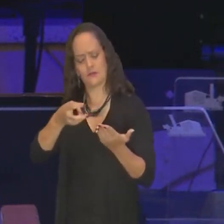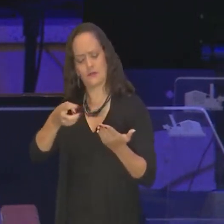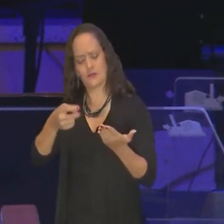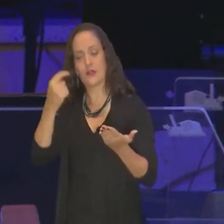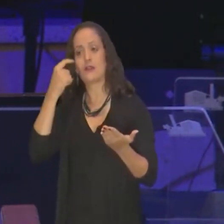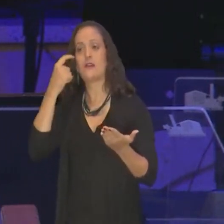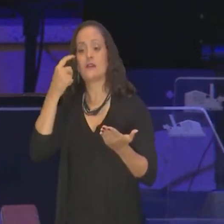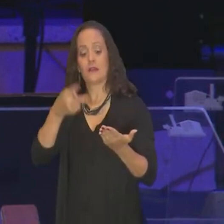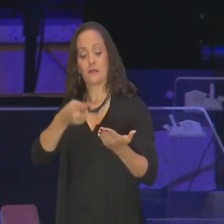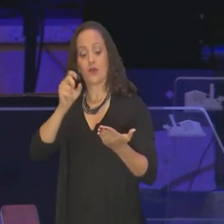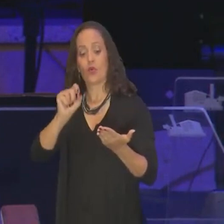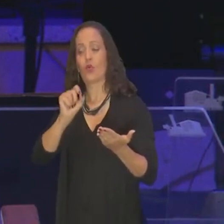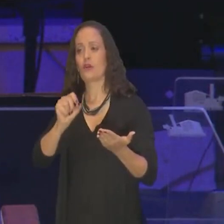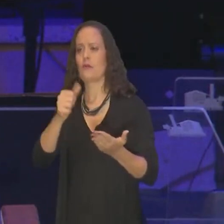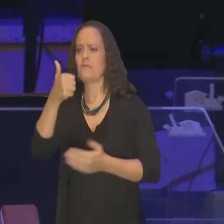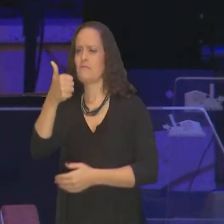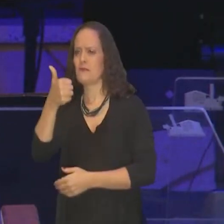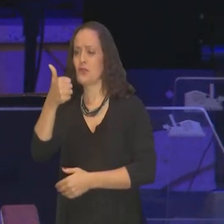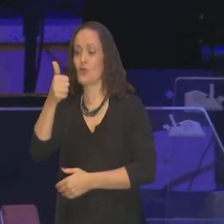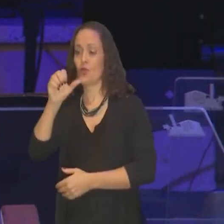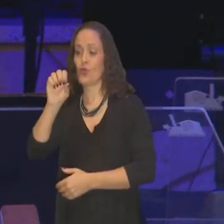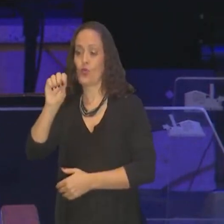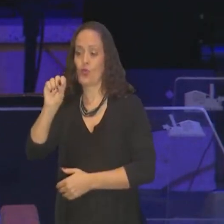de 1817